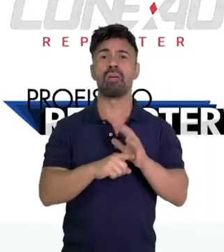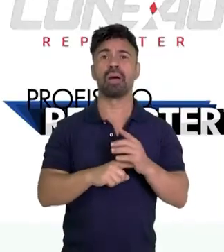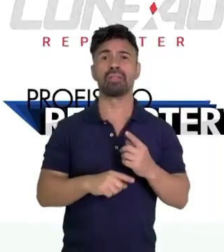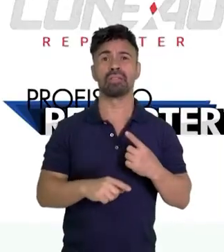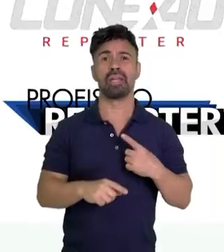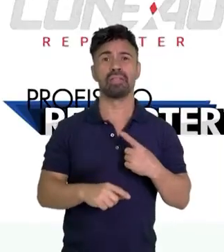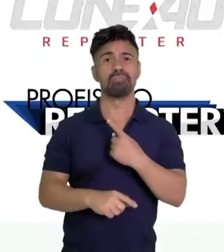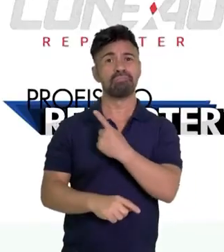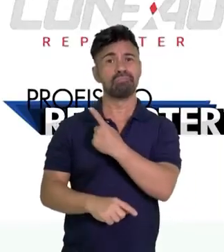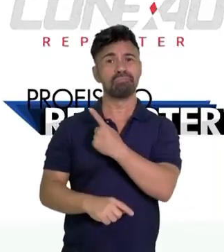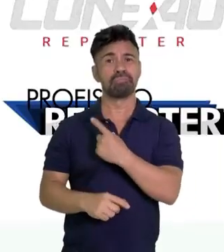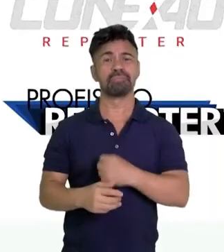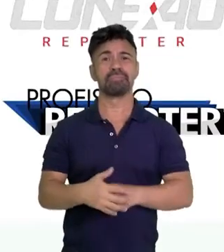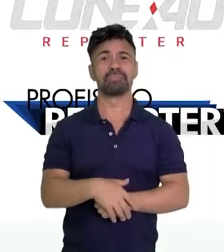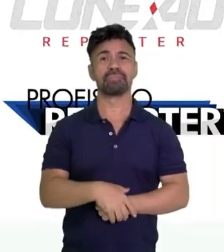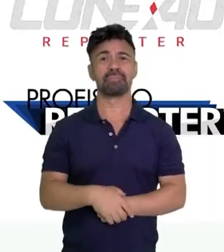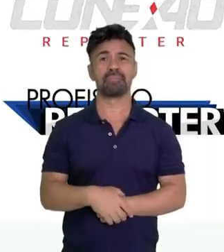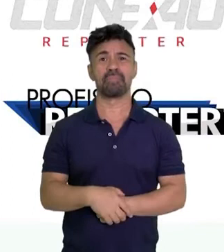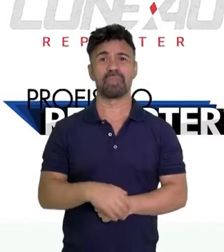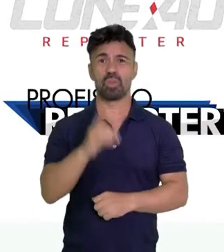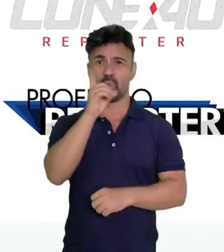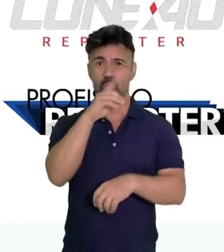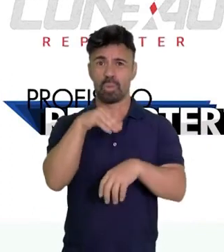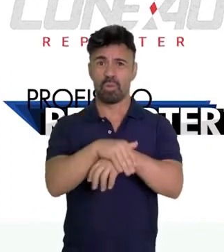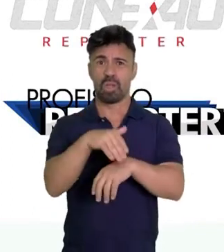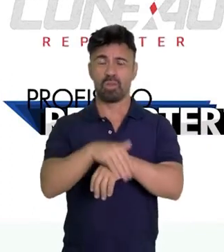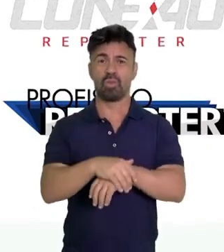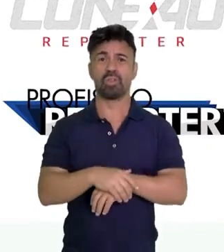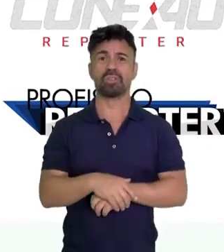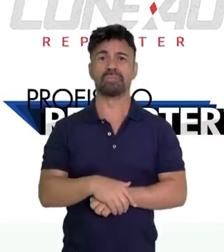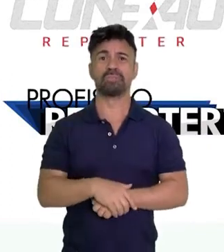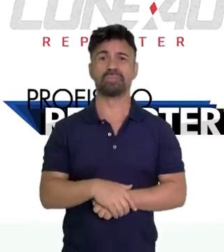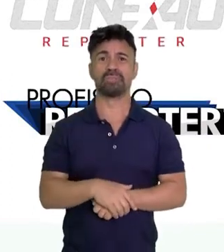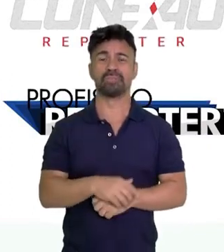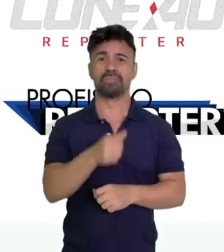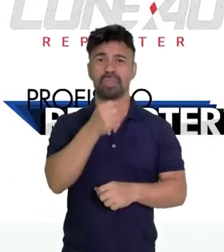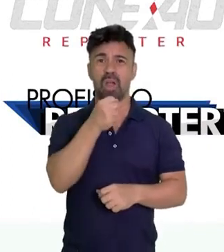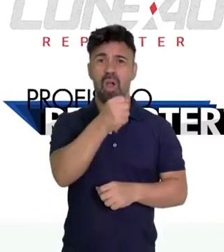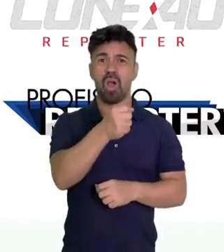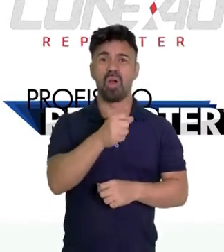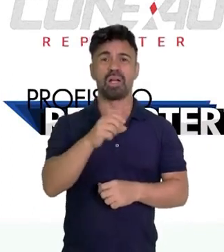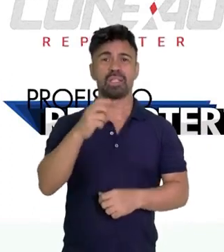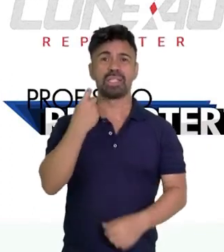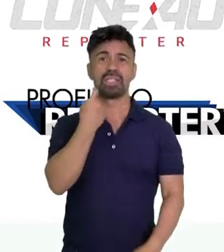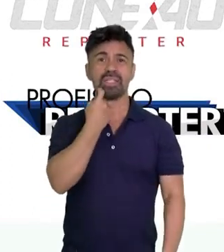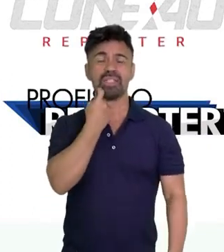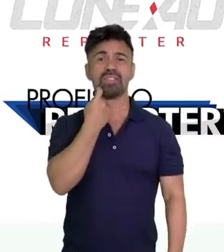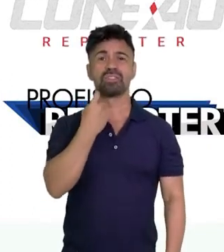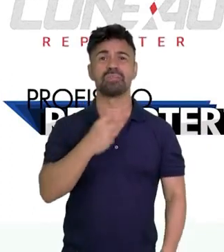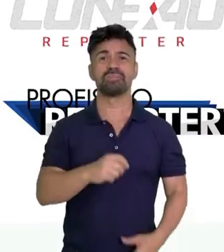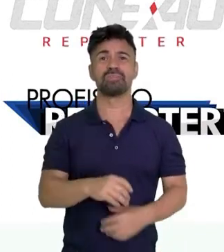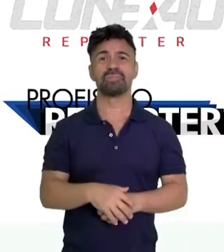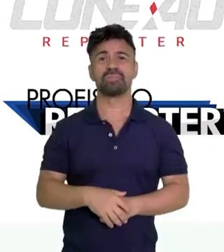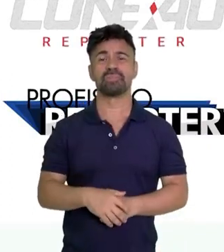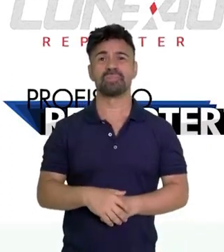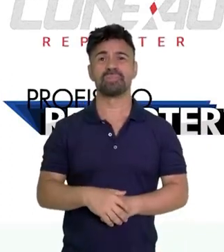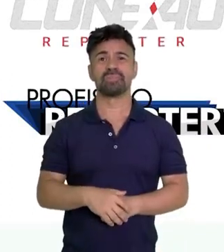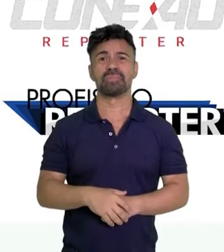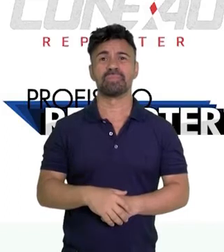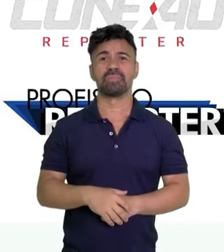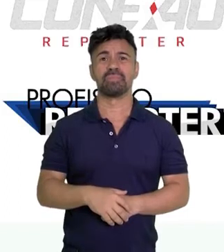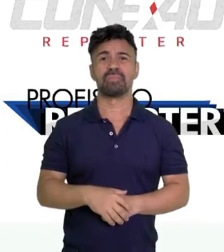Fantástico, famoso nas noites de domingo, o Globo Repórter, às sextas-feiras, o Conexão Repórter e o